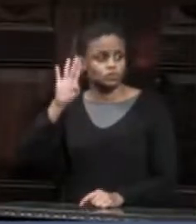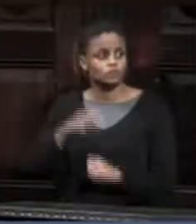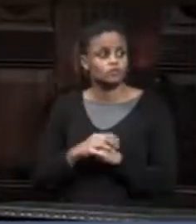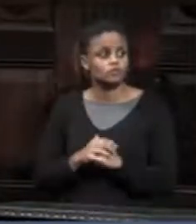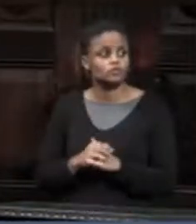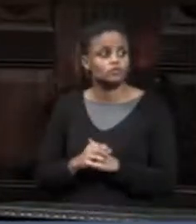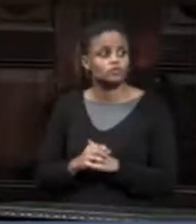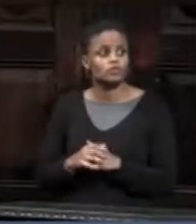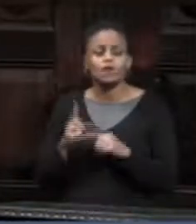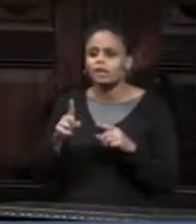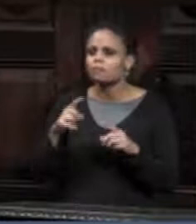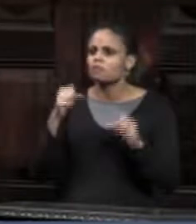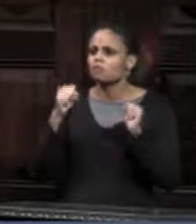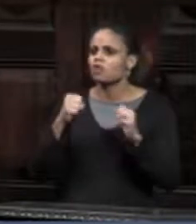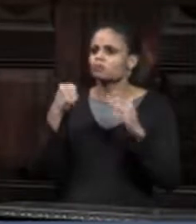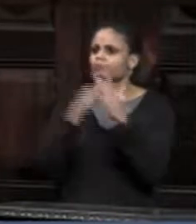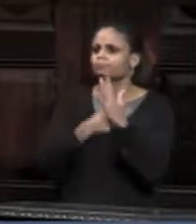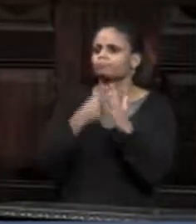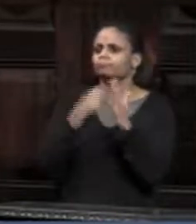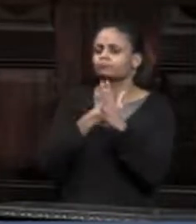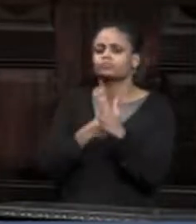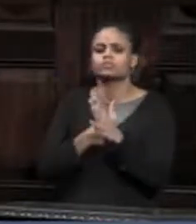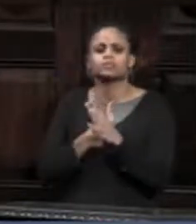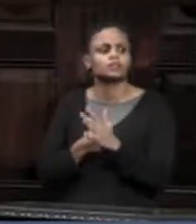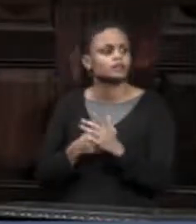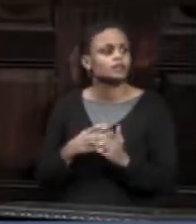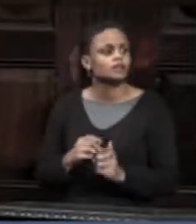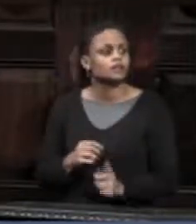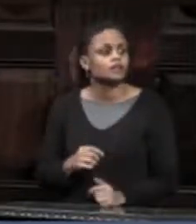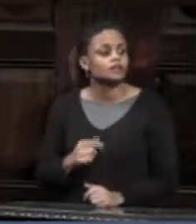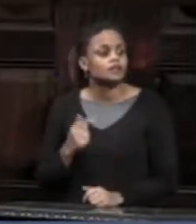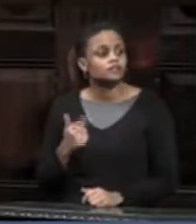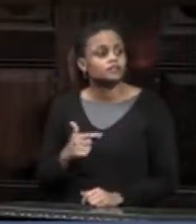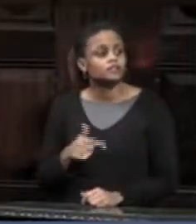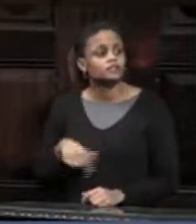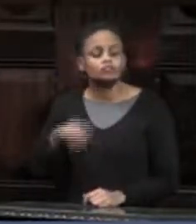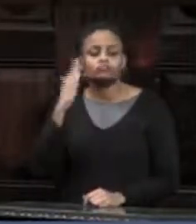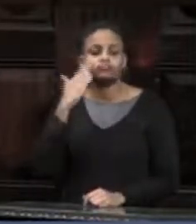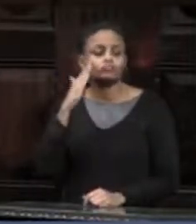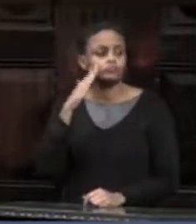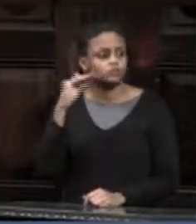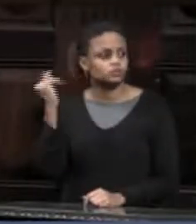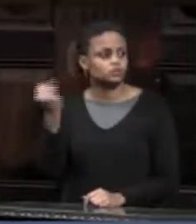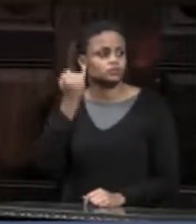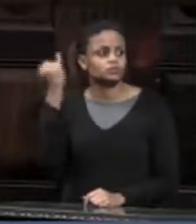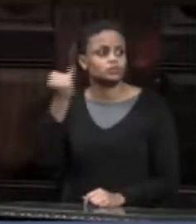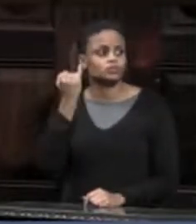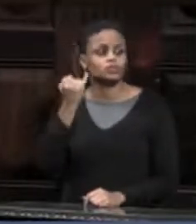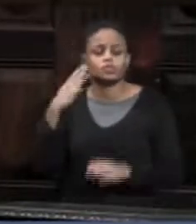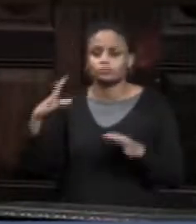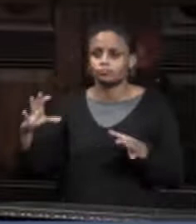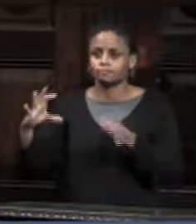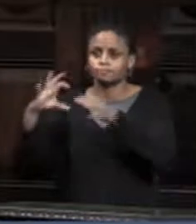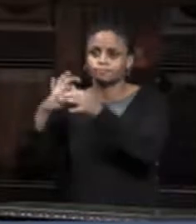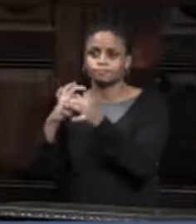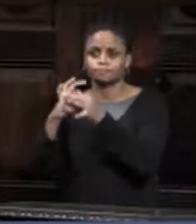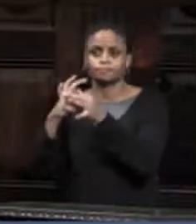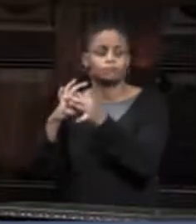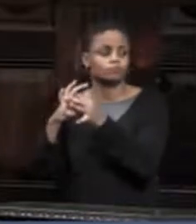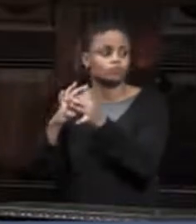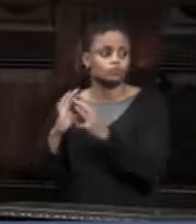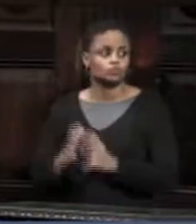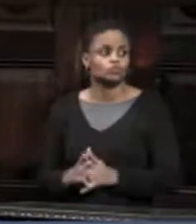lutar por essas causas. Entendemos nós a importância de nos aliarmos